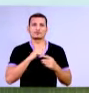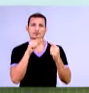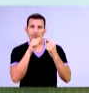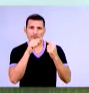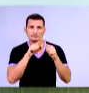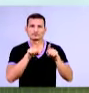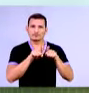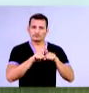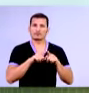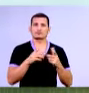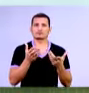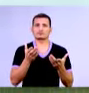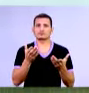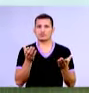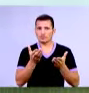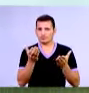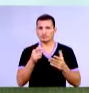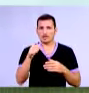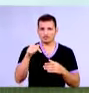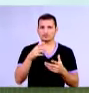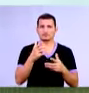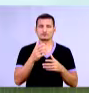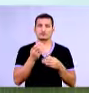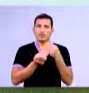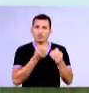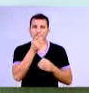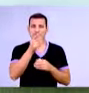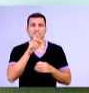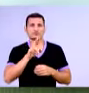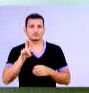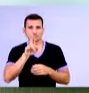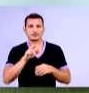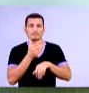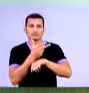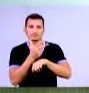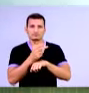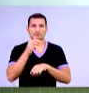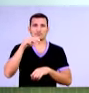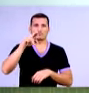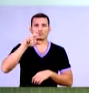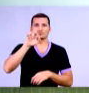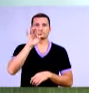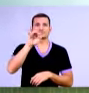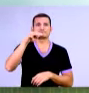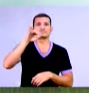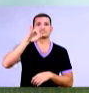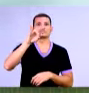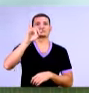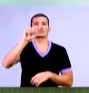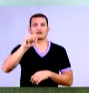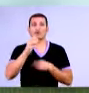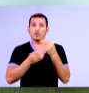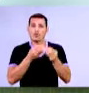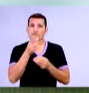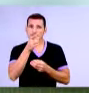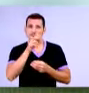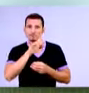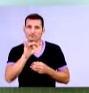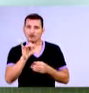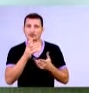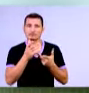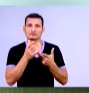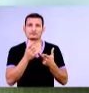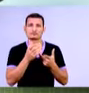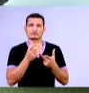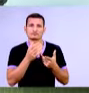aqui no nosso caso, com a maneira que você vai usar a multimídia. Né? A maneira como você vai projetar e